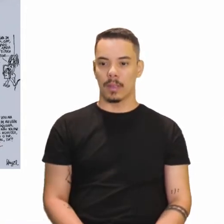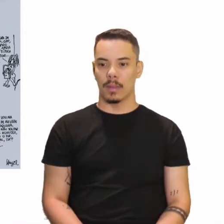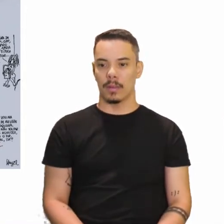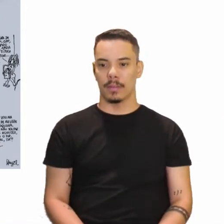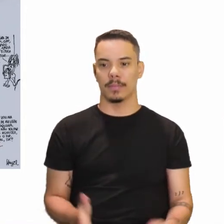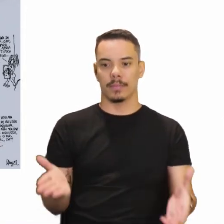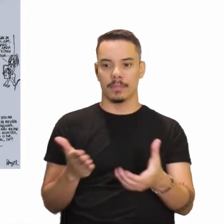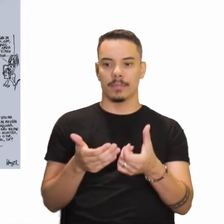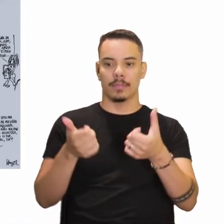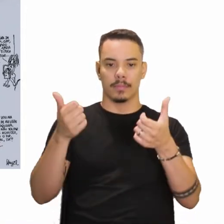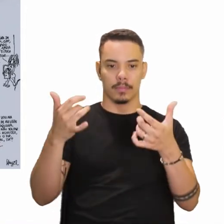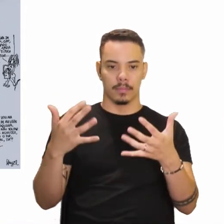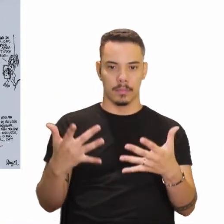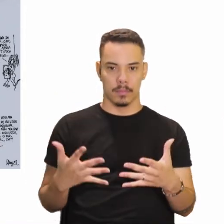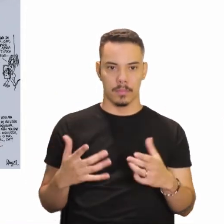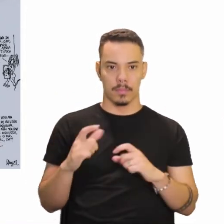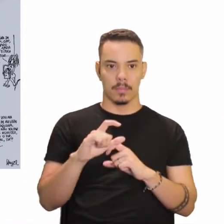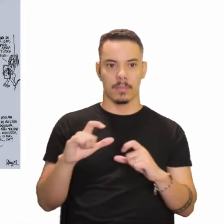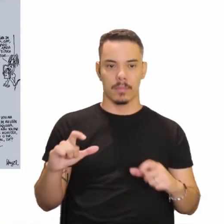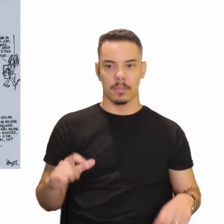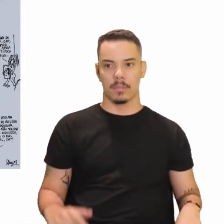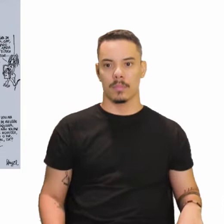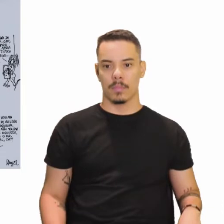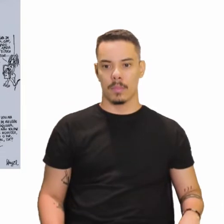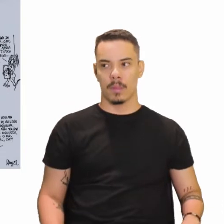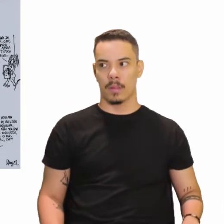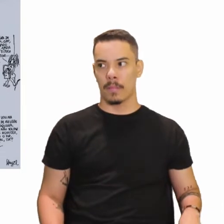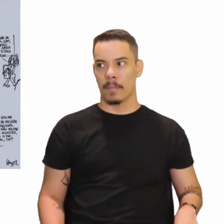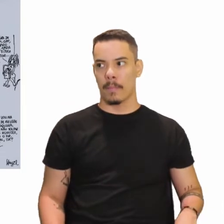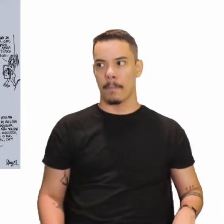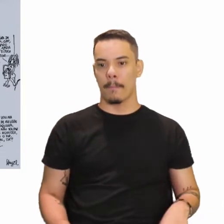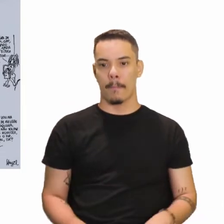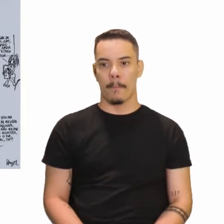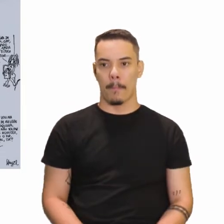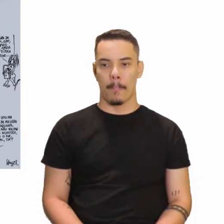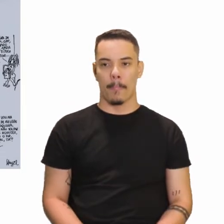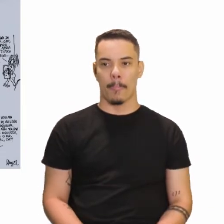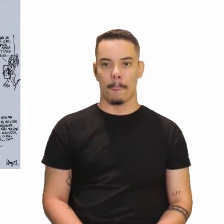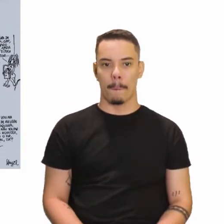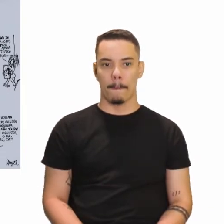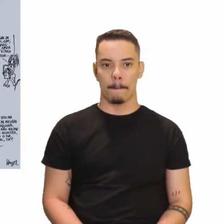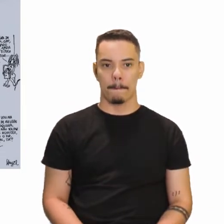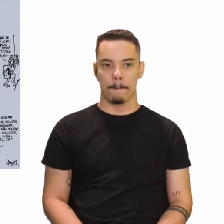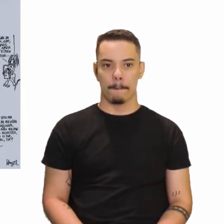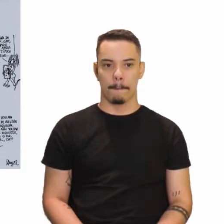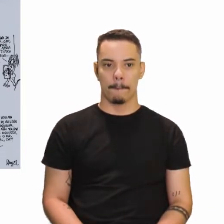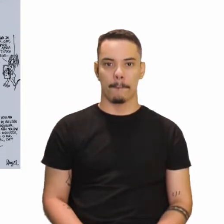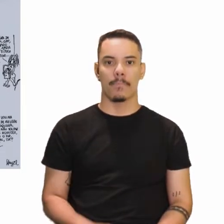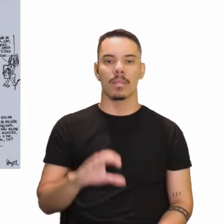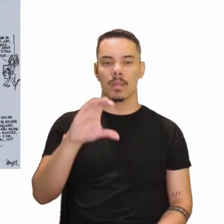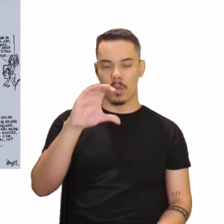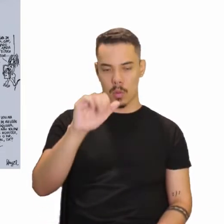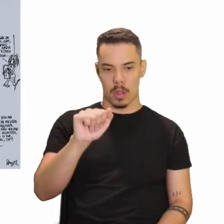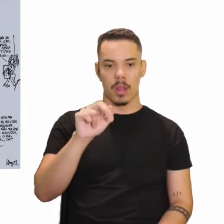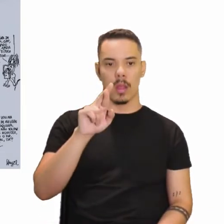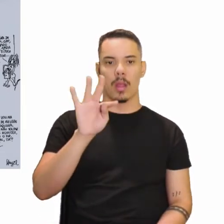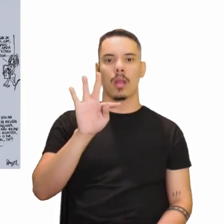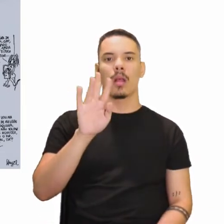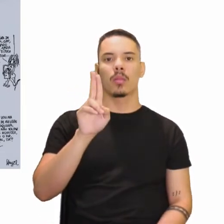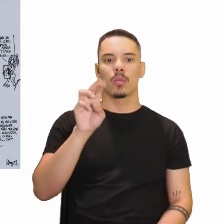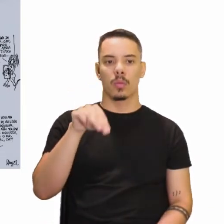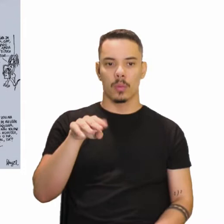para falar um pouquinho agora é o cartoon que que é o cartoon né temos aqui Cartoon É também um gênero